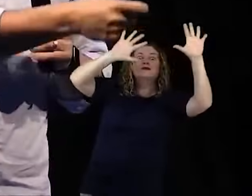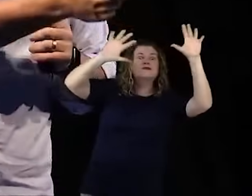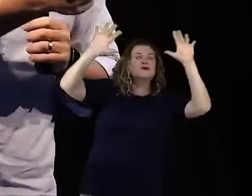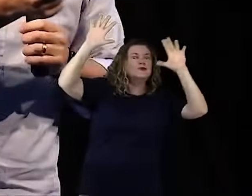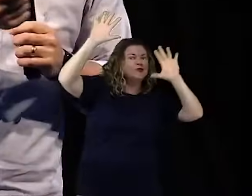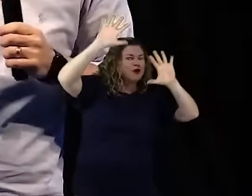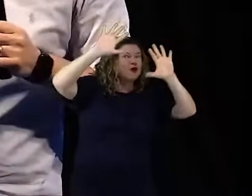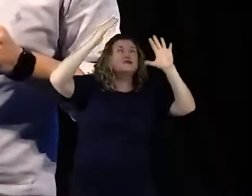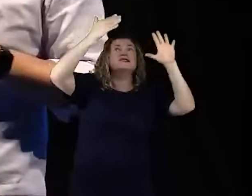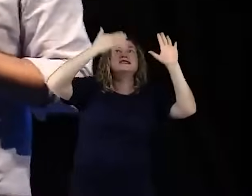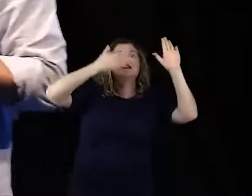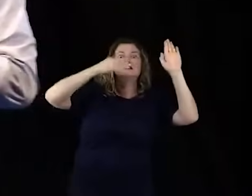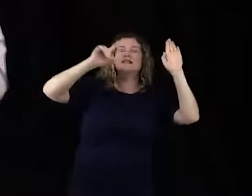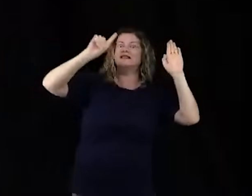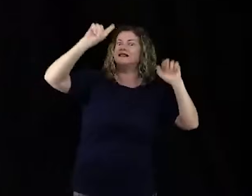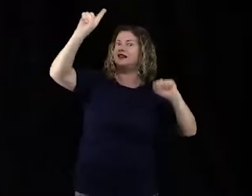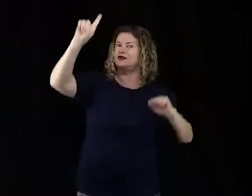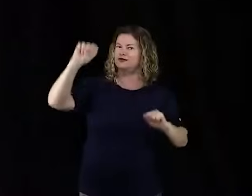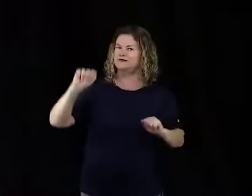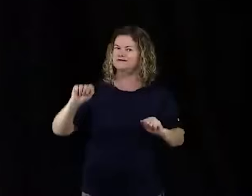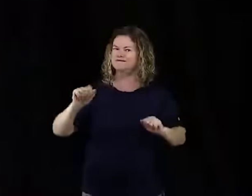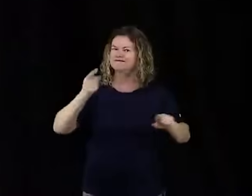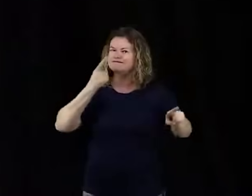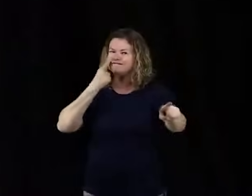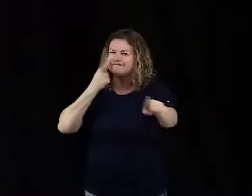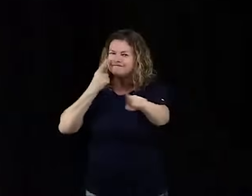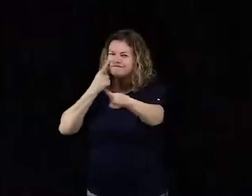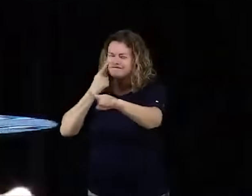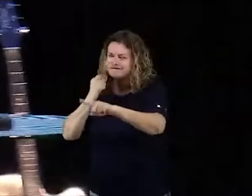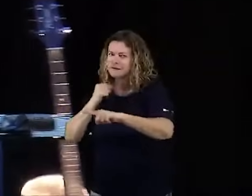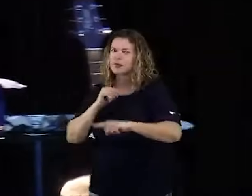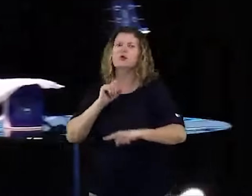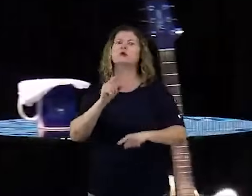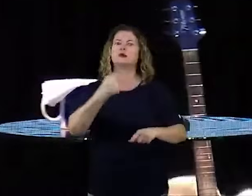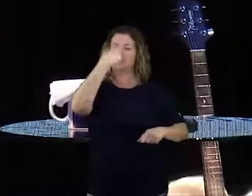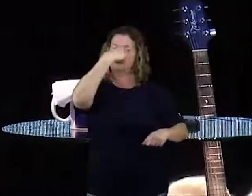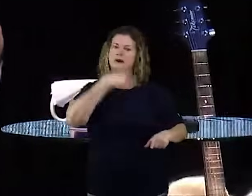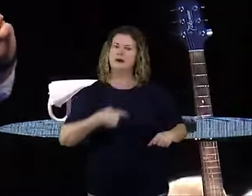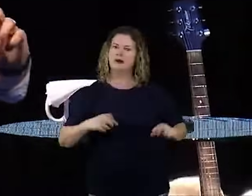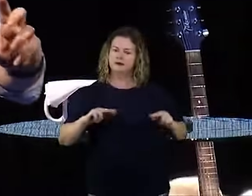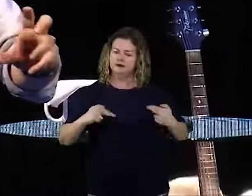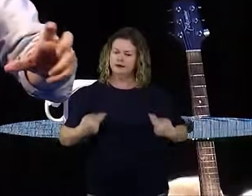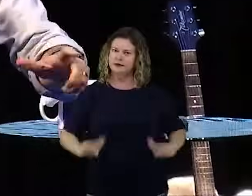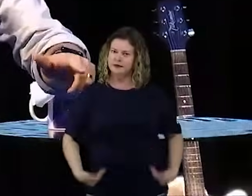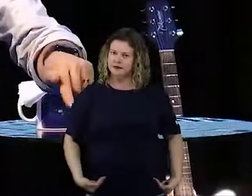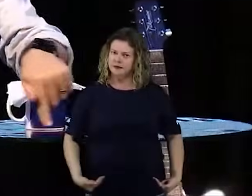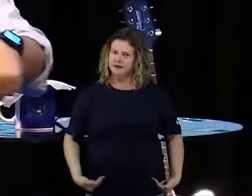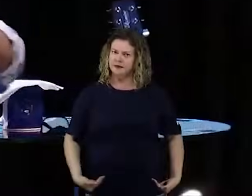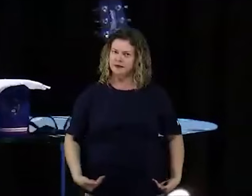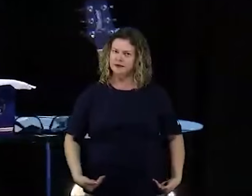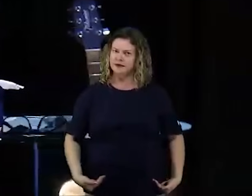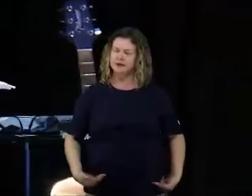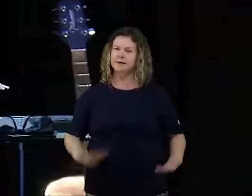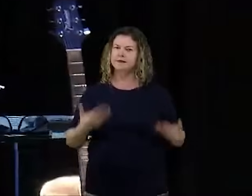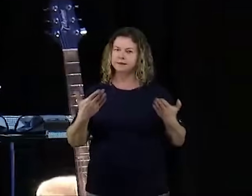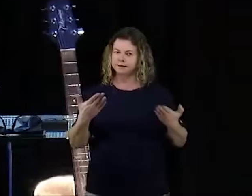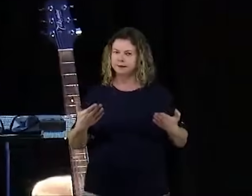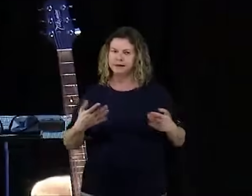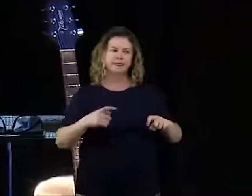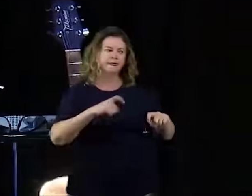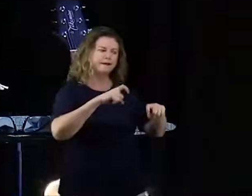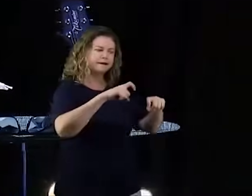humano se relaciona isso é o ponto 22 nós estamos aqui no ponto 11 com uma